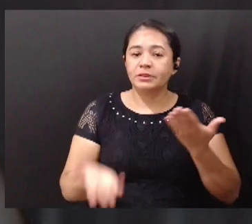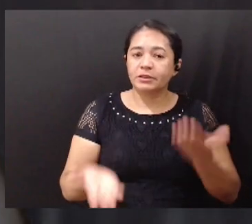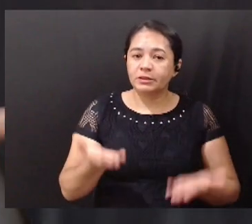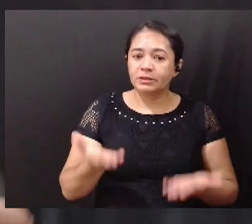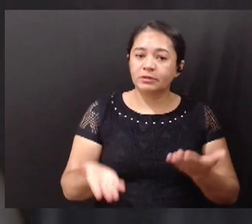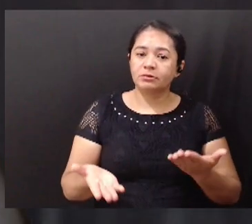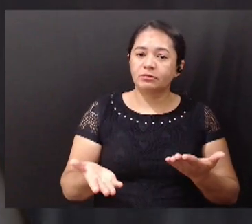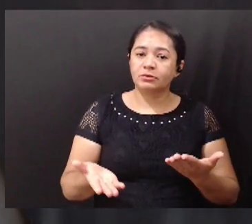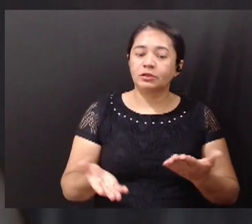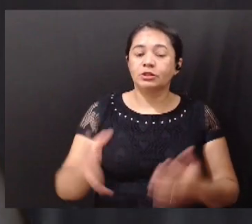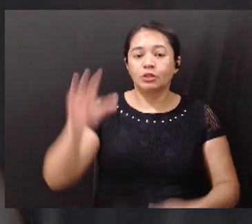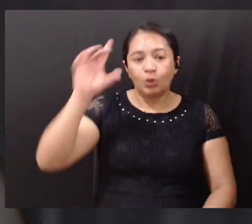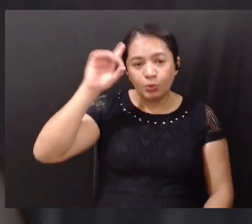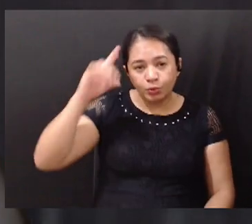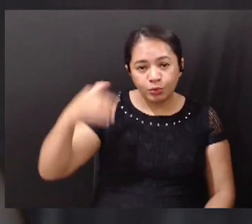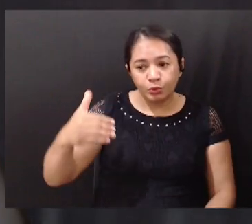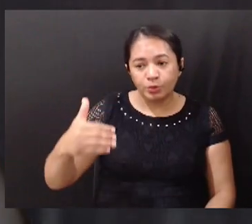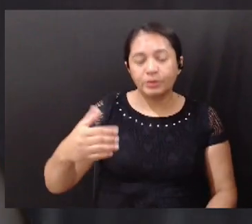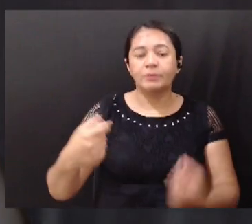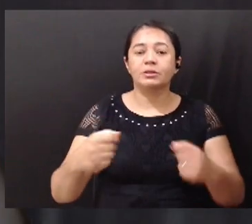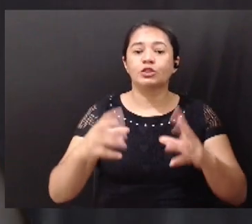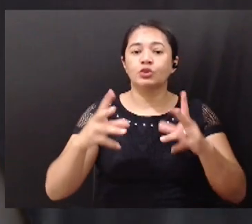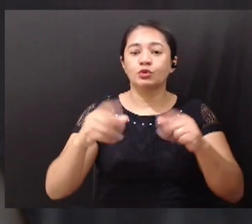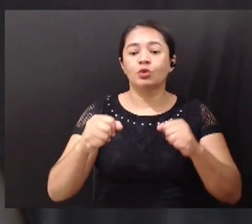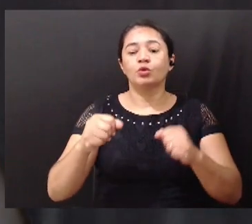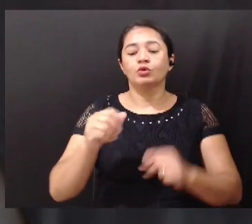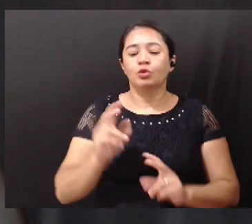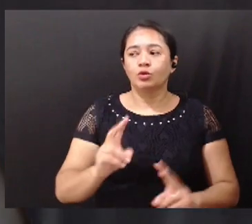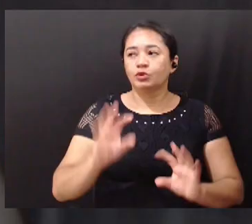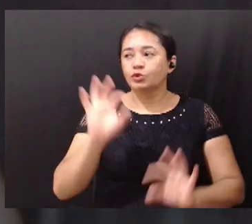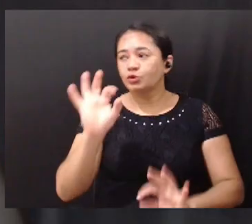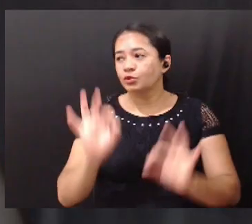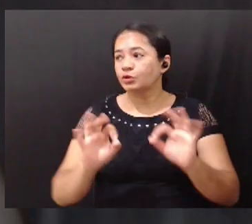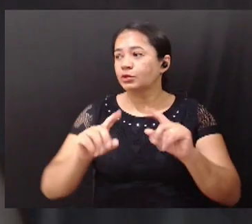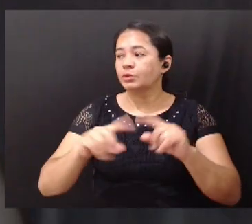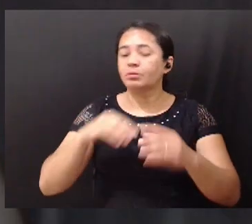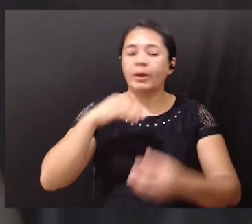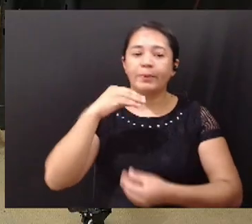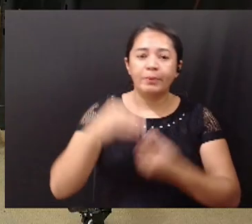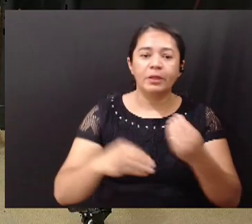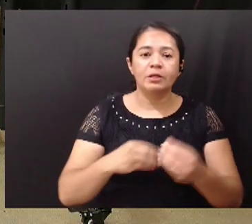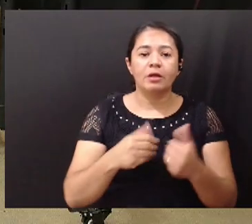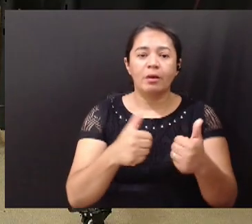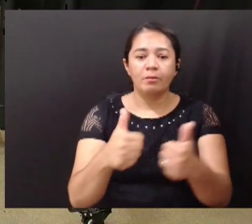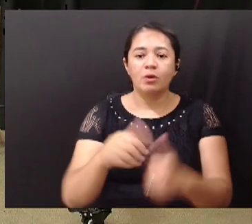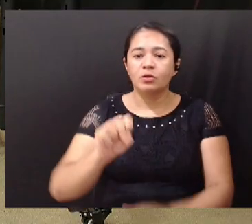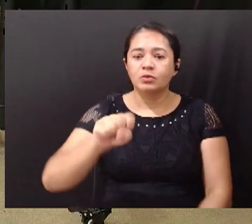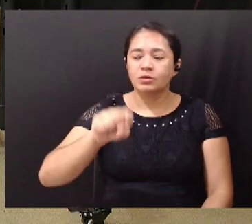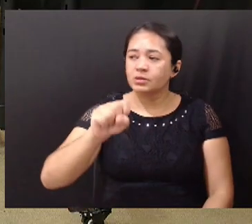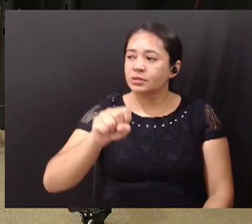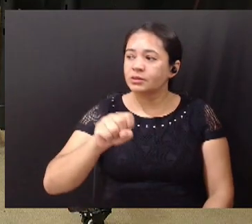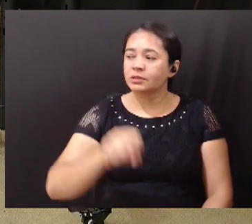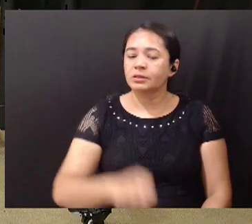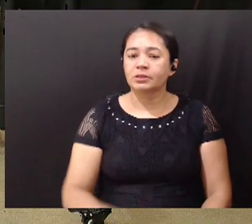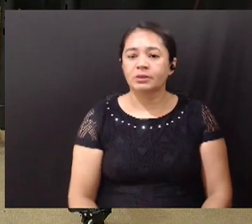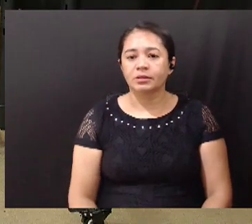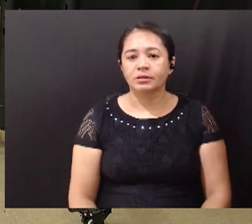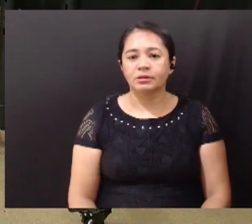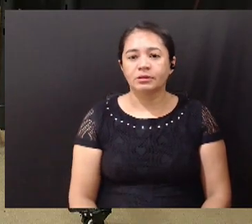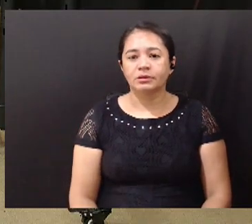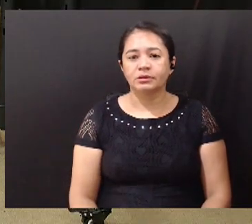para que todo mundo se mantenha organizado. Mas a baguncinha faz bem, sim, sem dúvida nenhuma. Faz bem e faz parte, senão não era